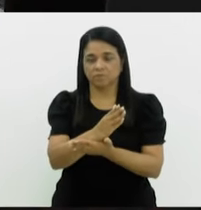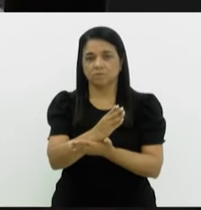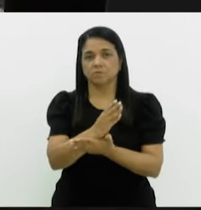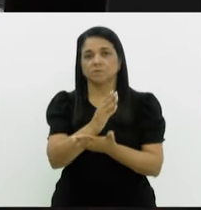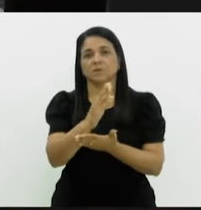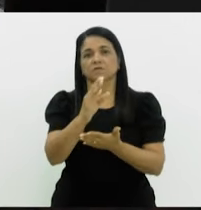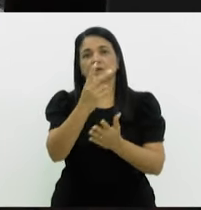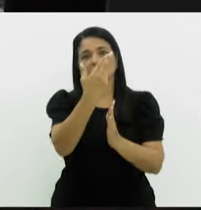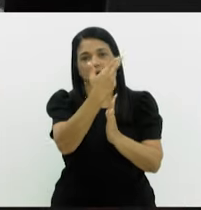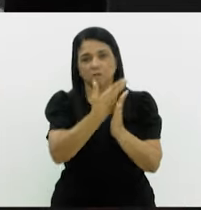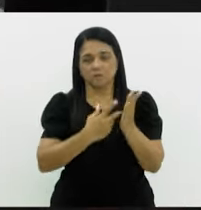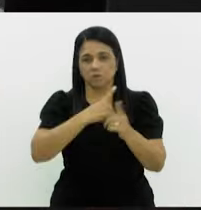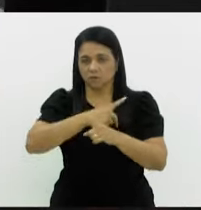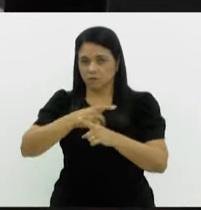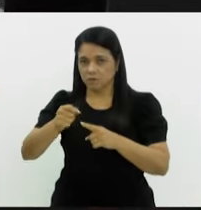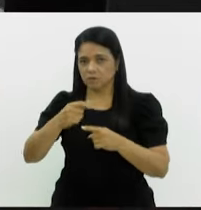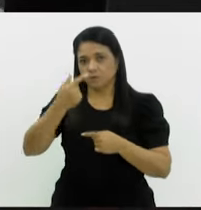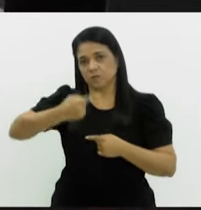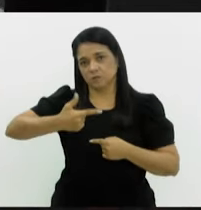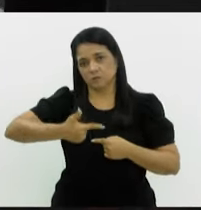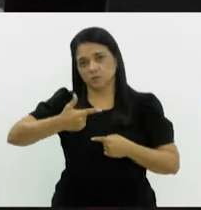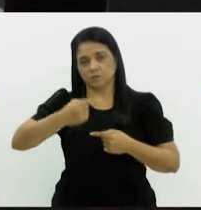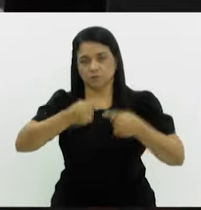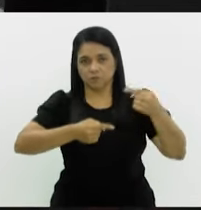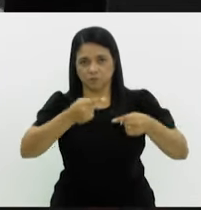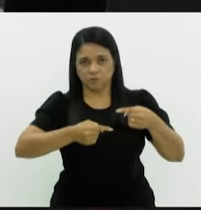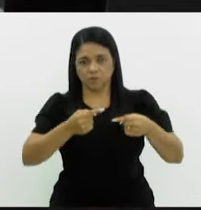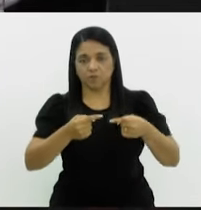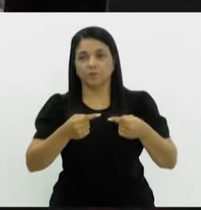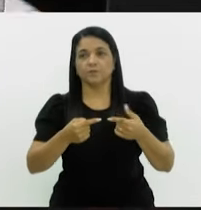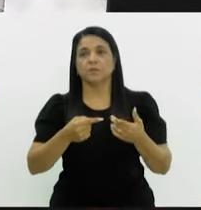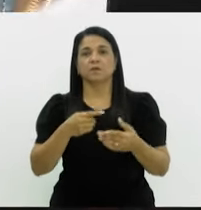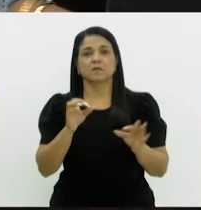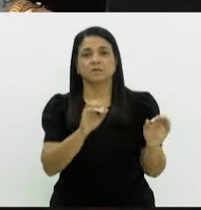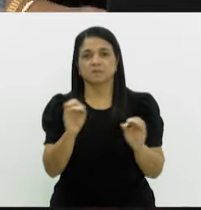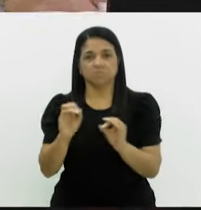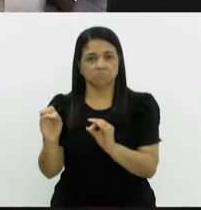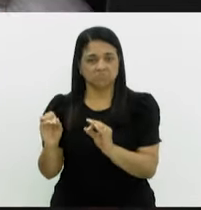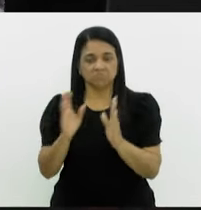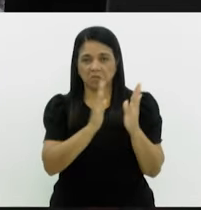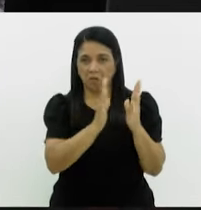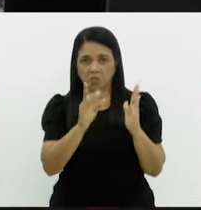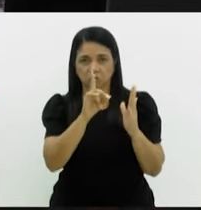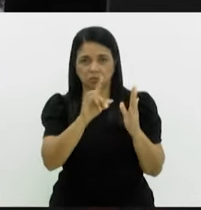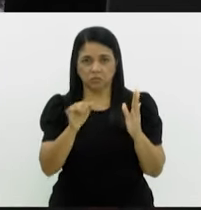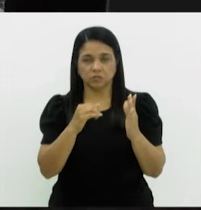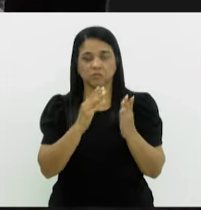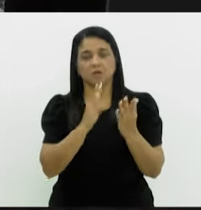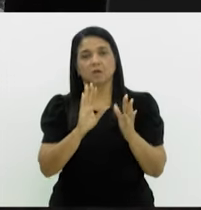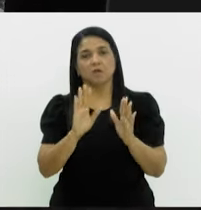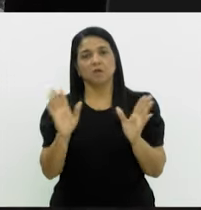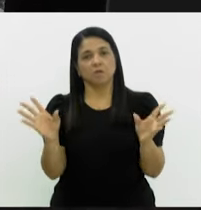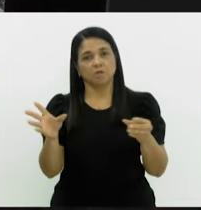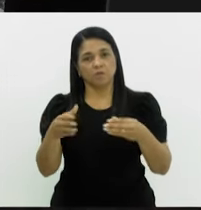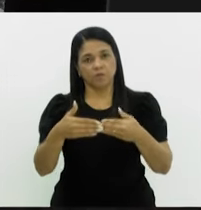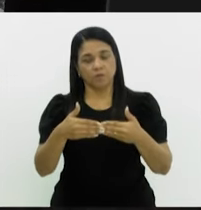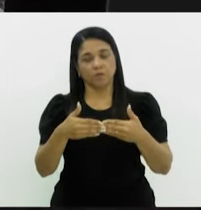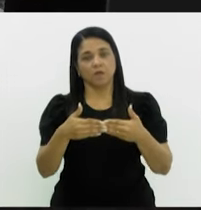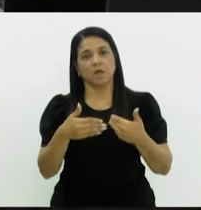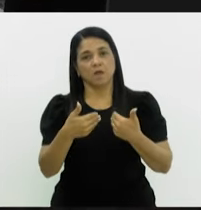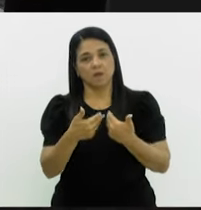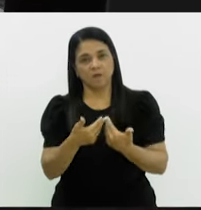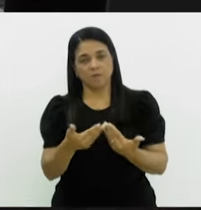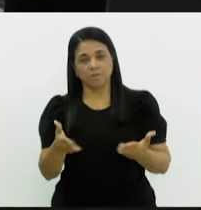vai a redação do vencido para a segunda discussão. Nada mais havendo a tratar na ordem do dia, passa ao expediente